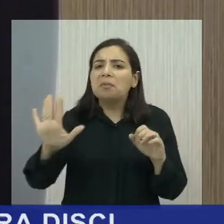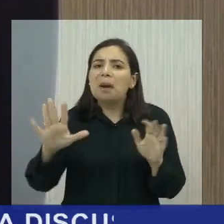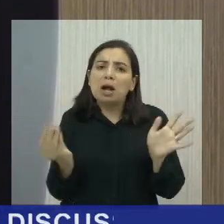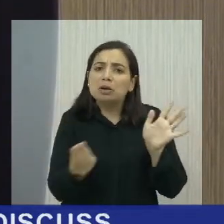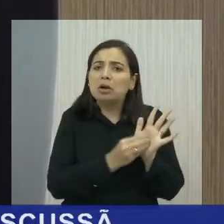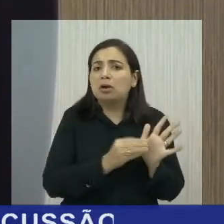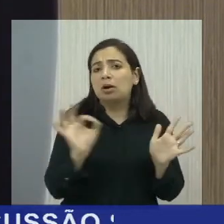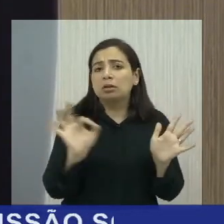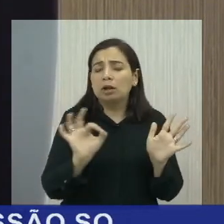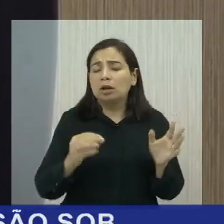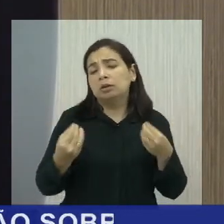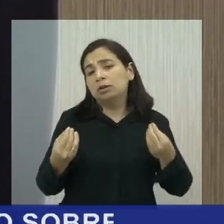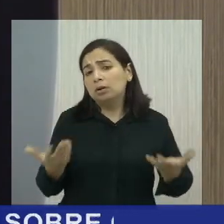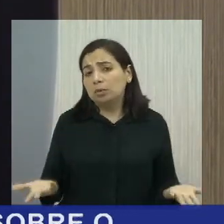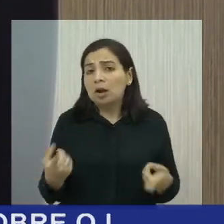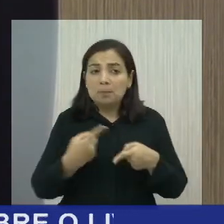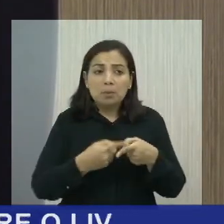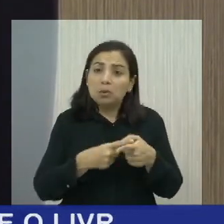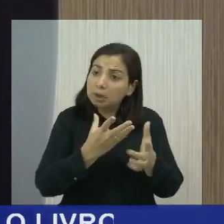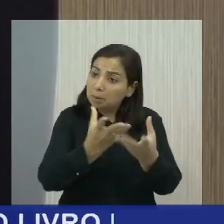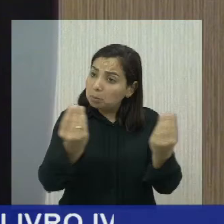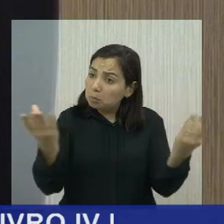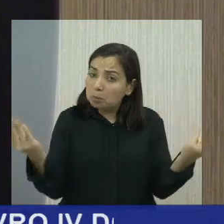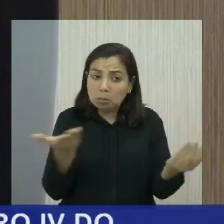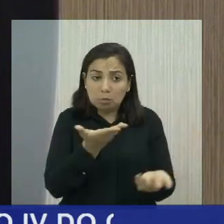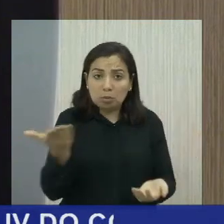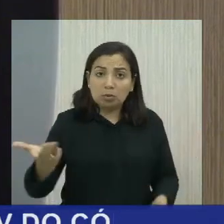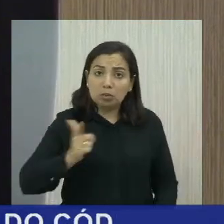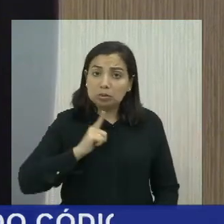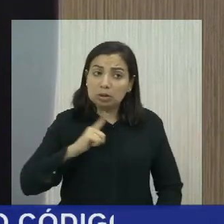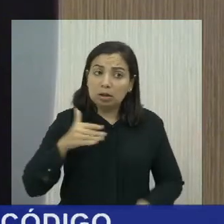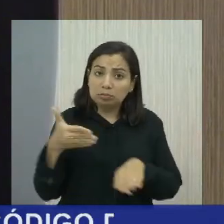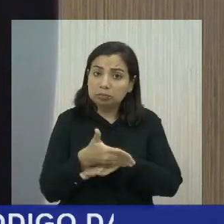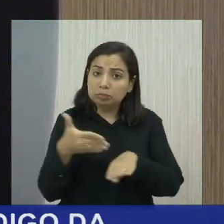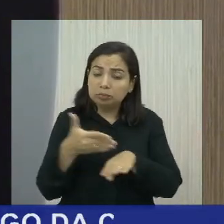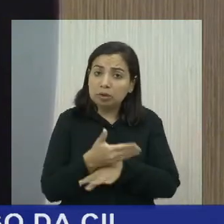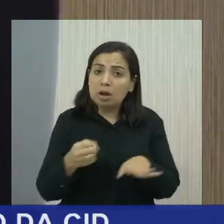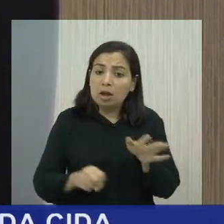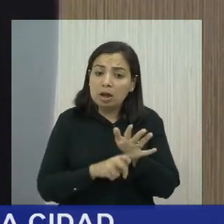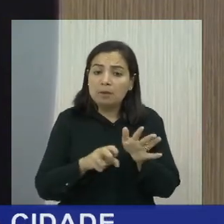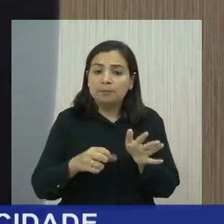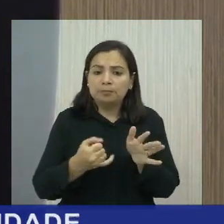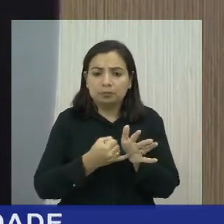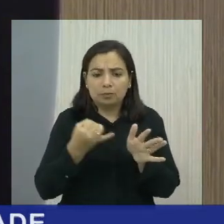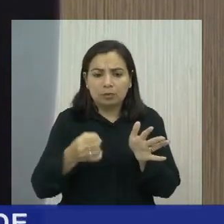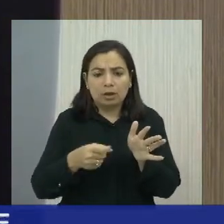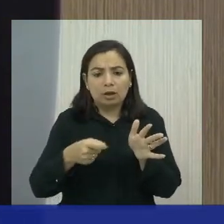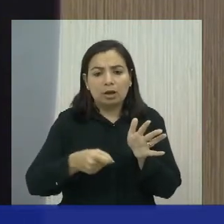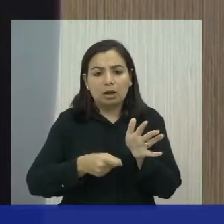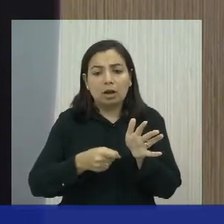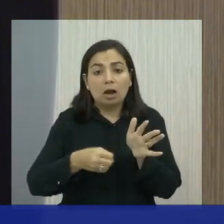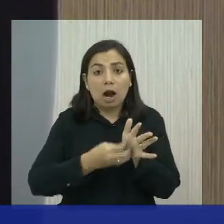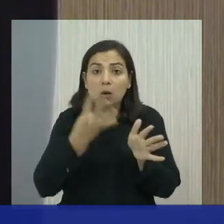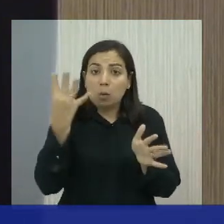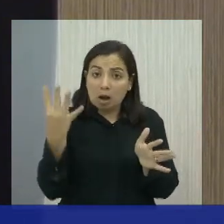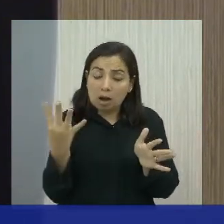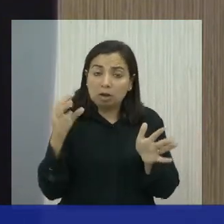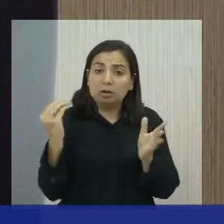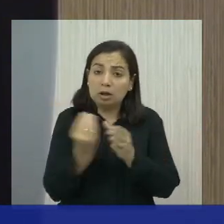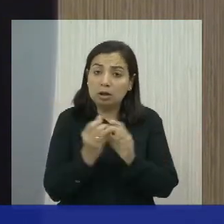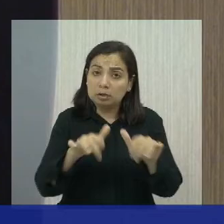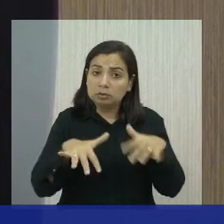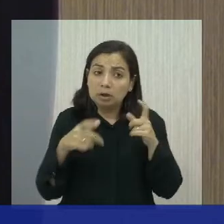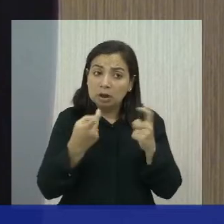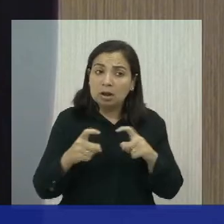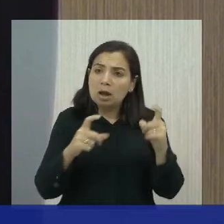muitos representantes estão aqui, né, como é a quinta audiência pública, né, a quinta ou a quarta? A quarta audiência